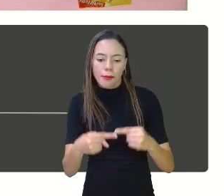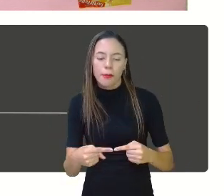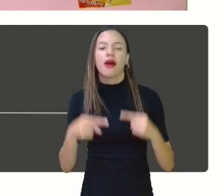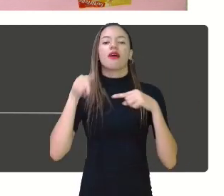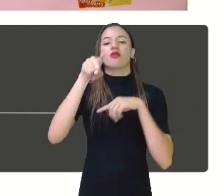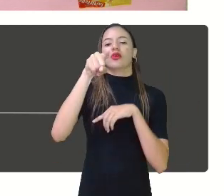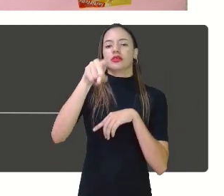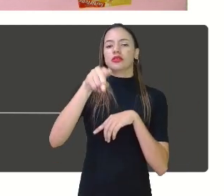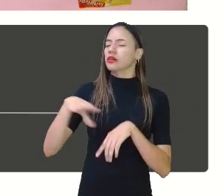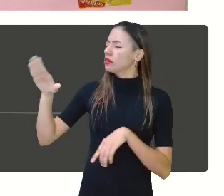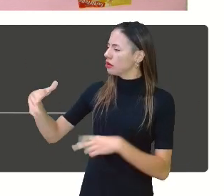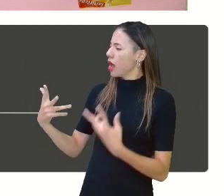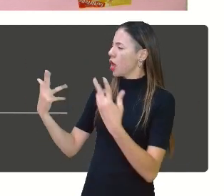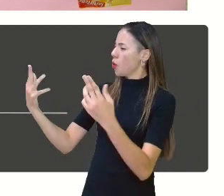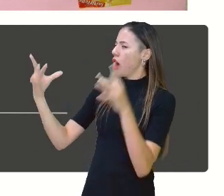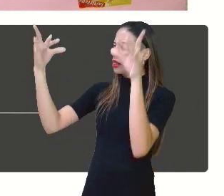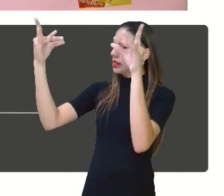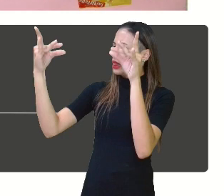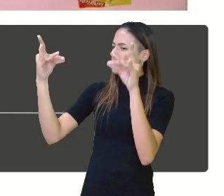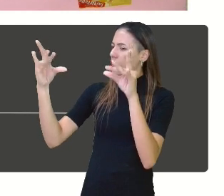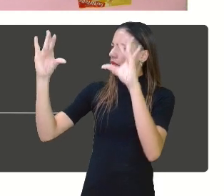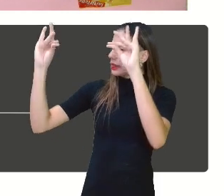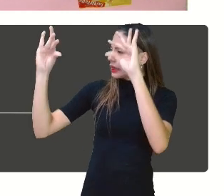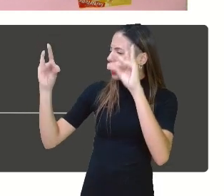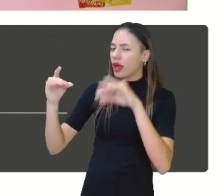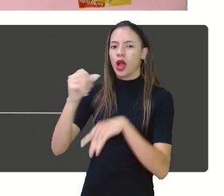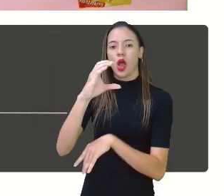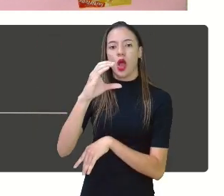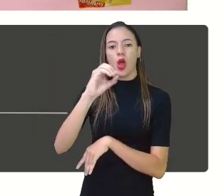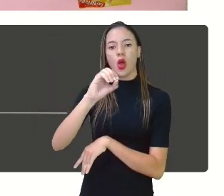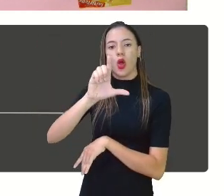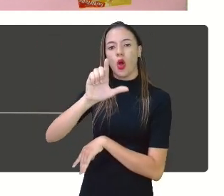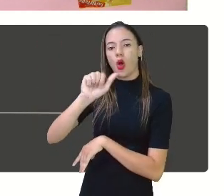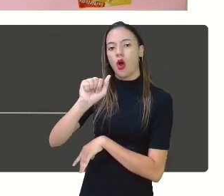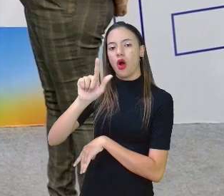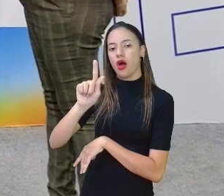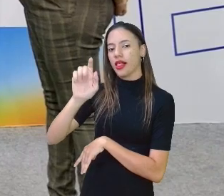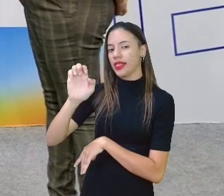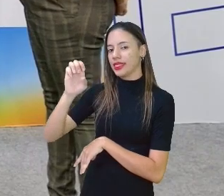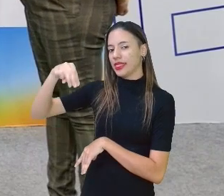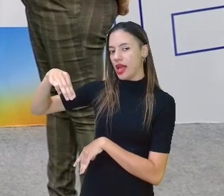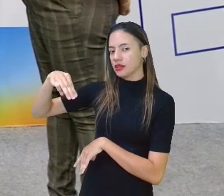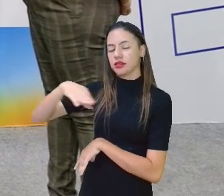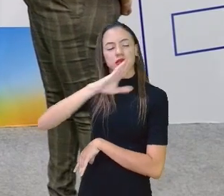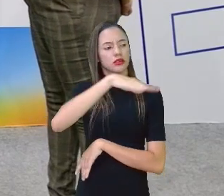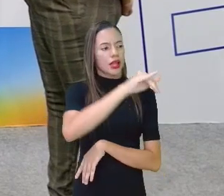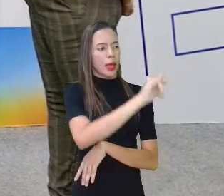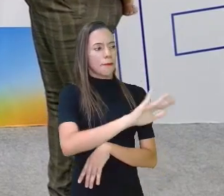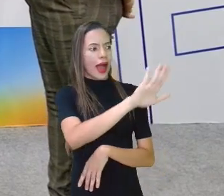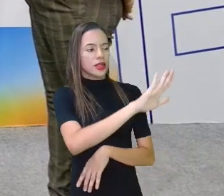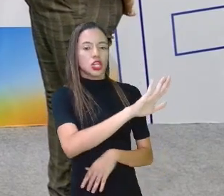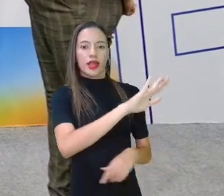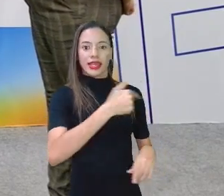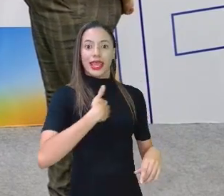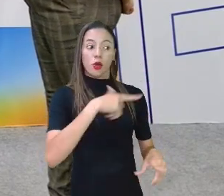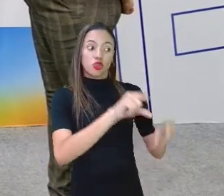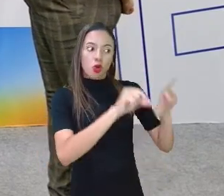colagem. Então, uma colagem onde as imagens vão ser tudo aquilo que me